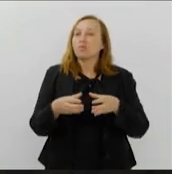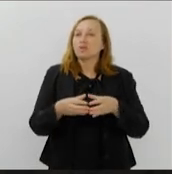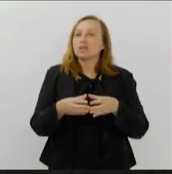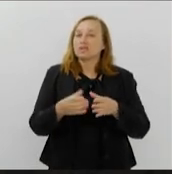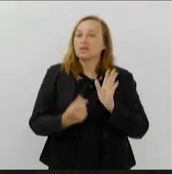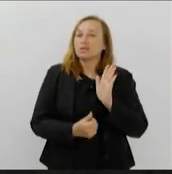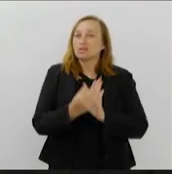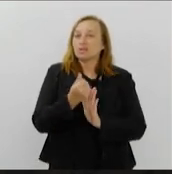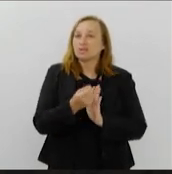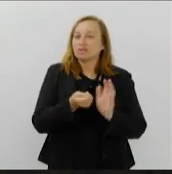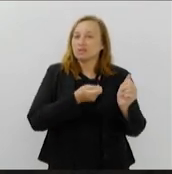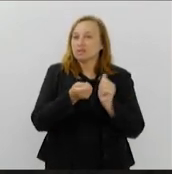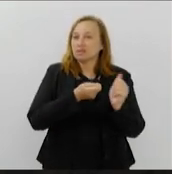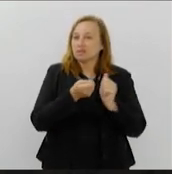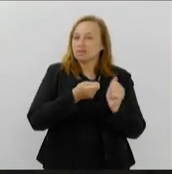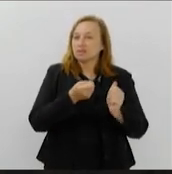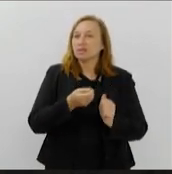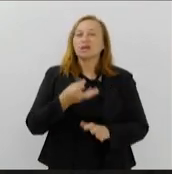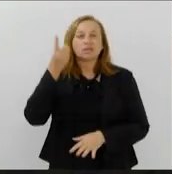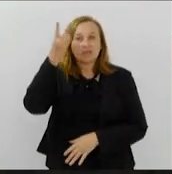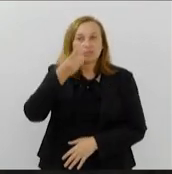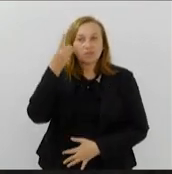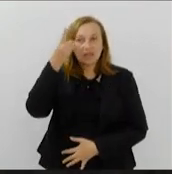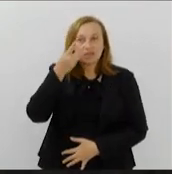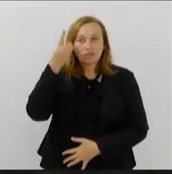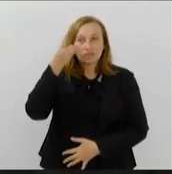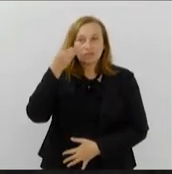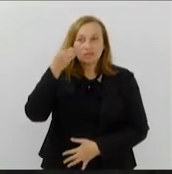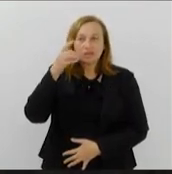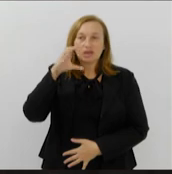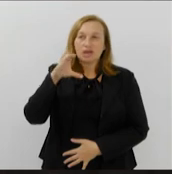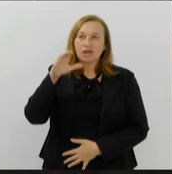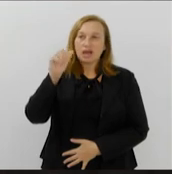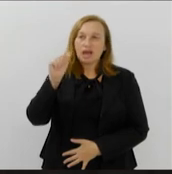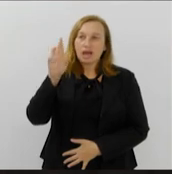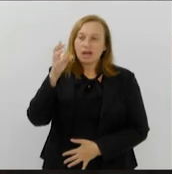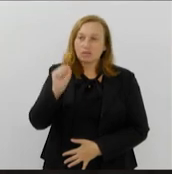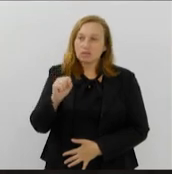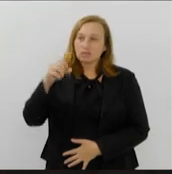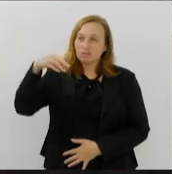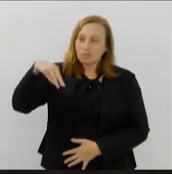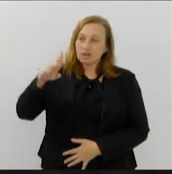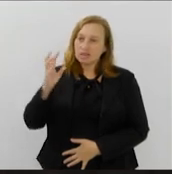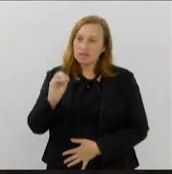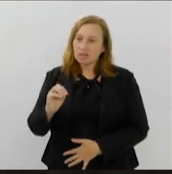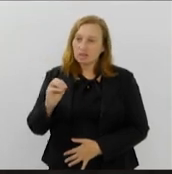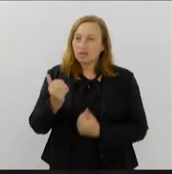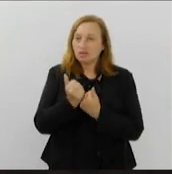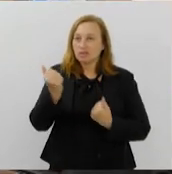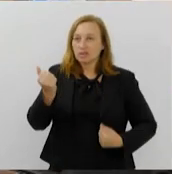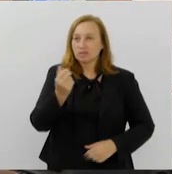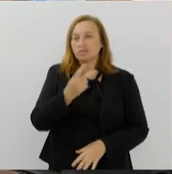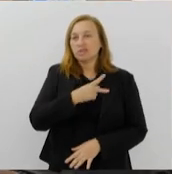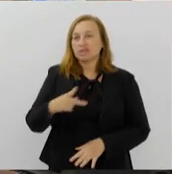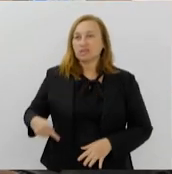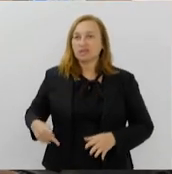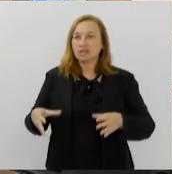Orçamento e Finanças, deputado Carlos Macedo, por favor, nosso vice-presidente da comissão.